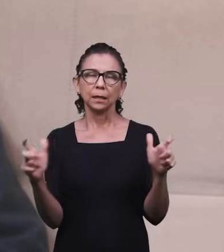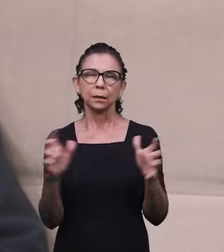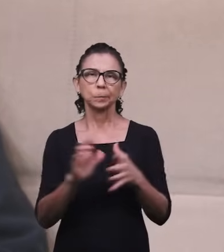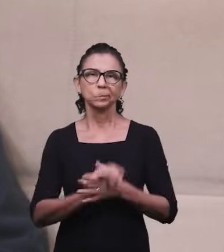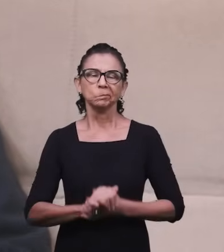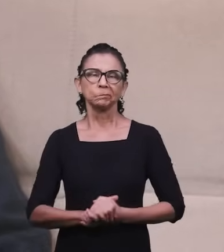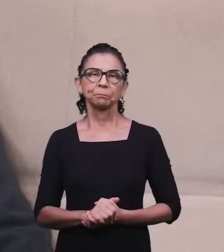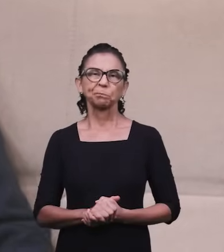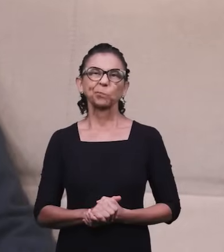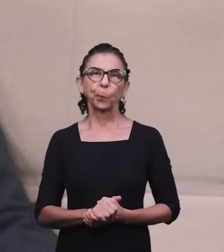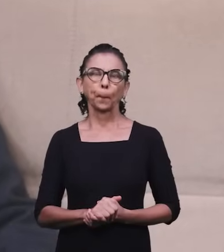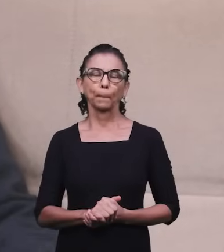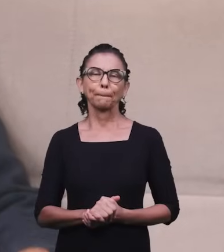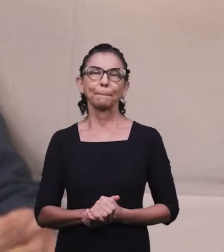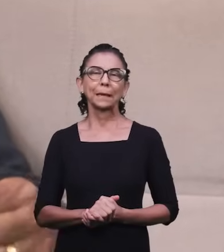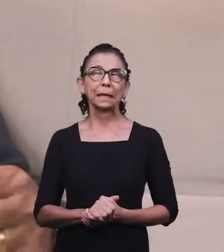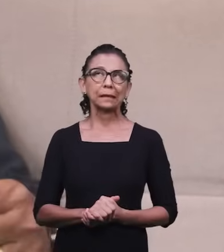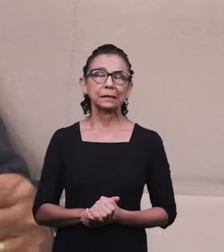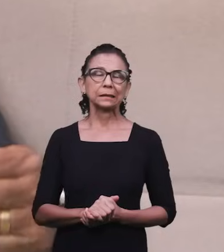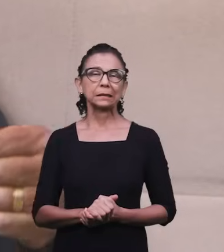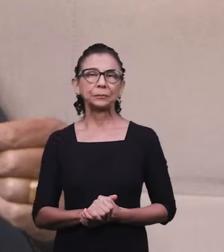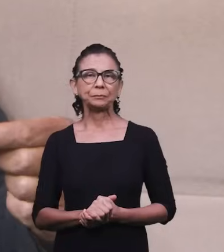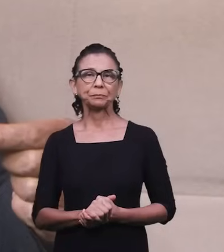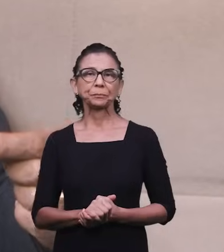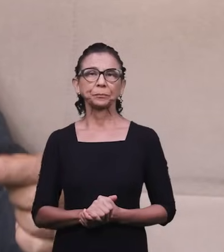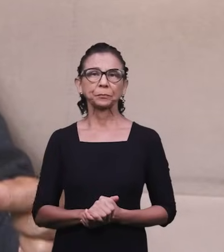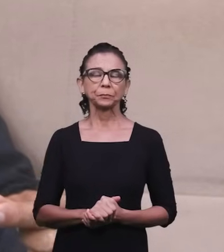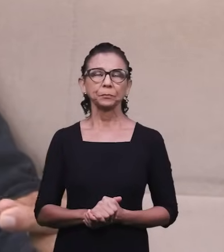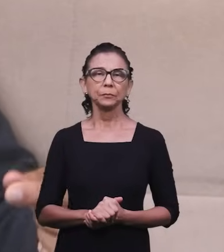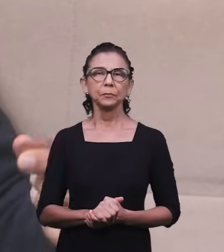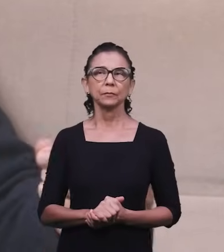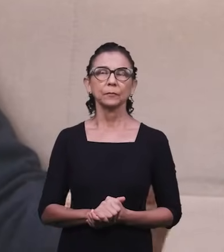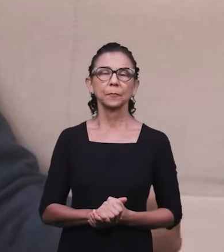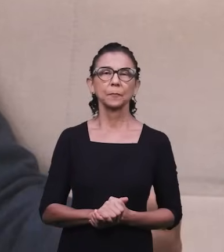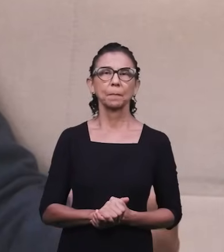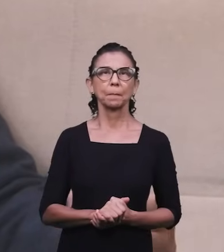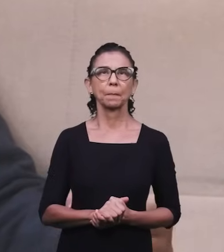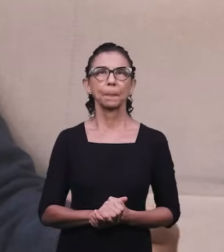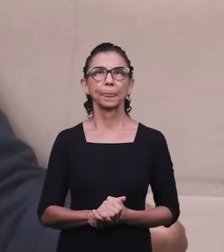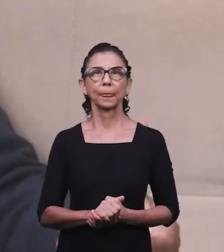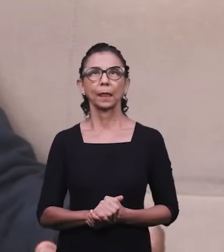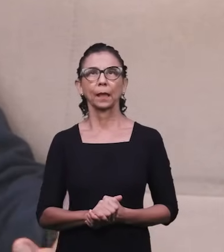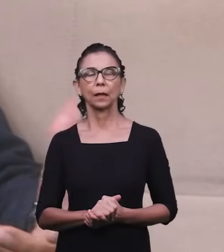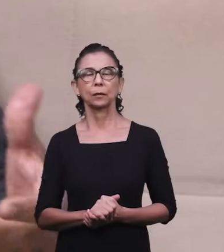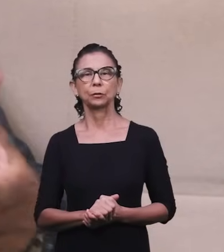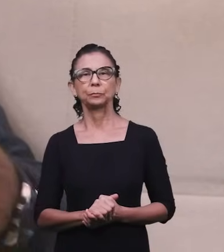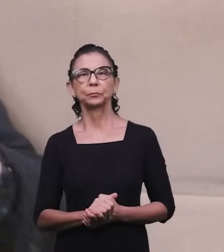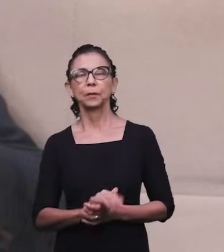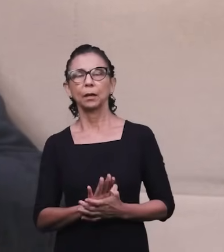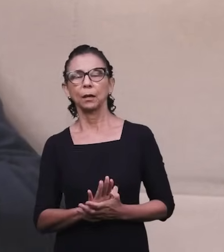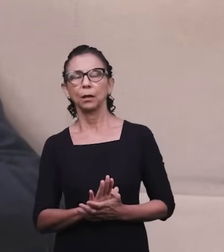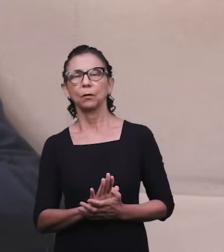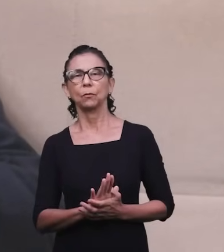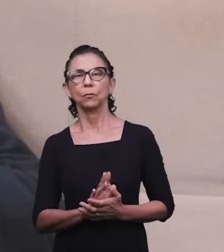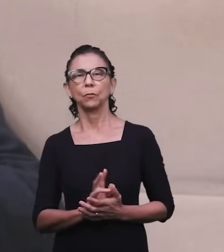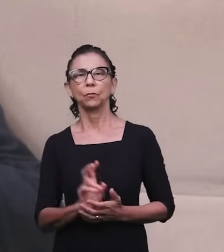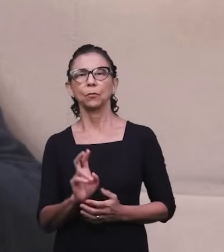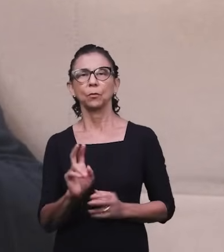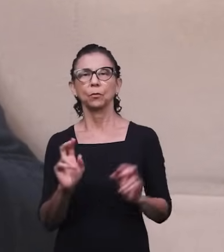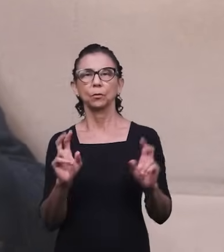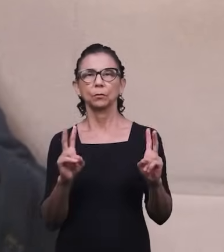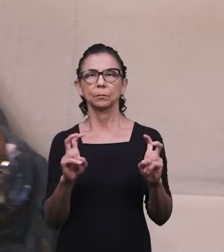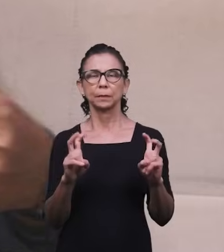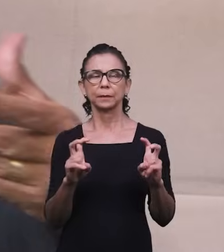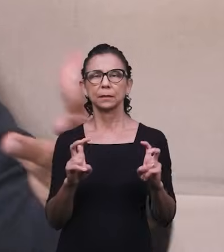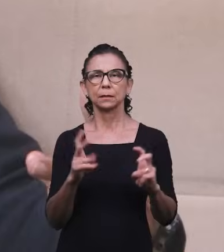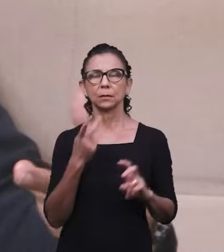muitas pessoas, ficaram assim, usou uma expressão, mas a gente sabe que é o que o Espírito Santo tocou, mas elas disseram assim,